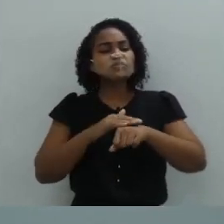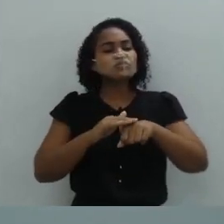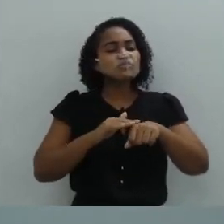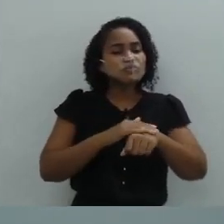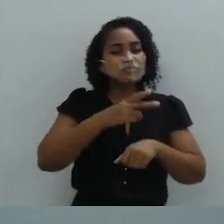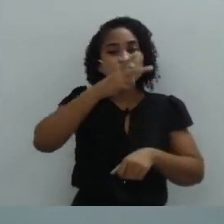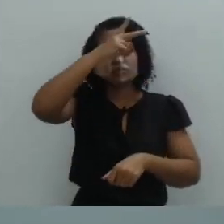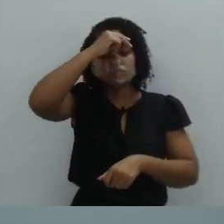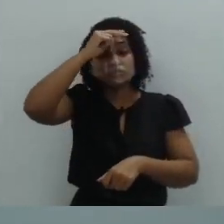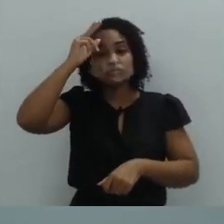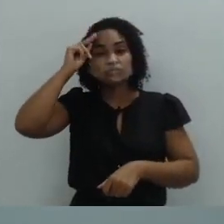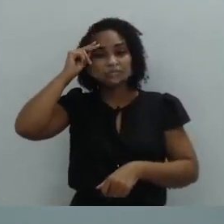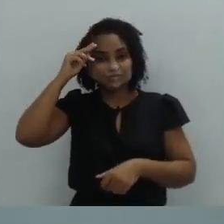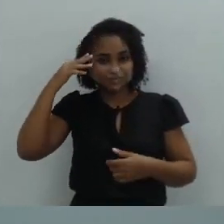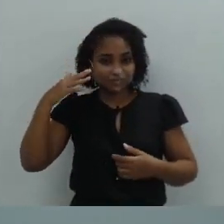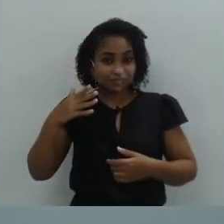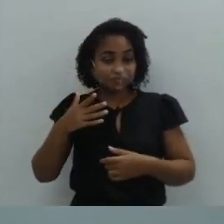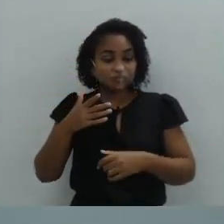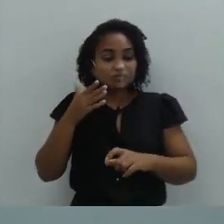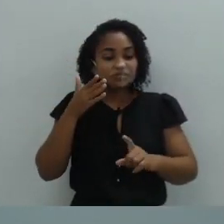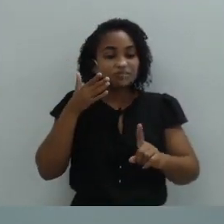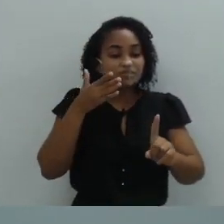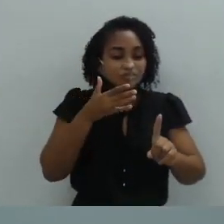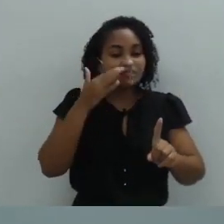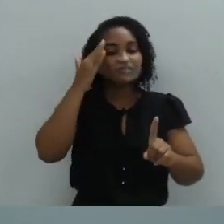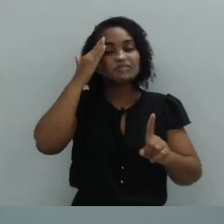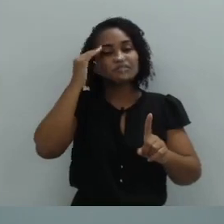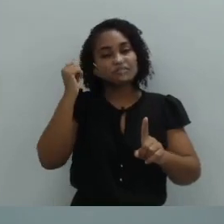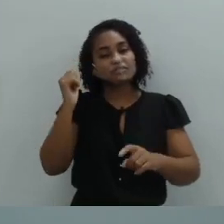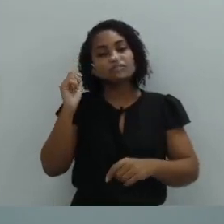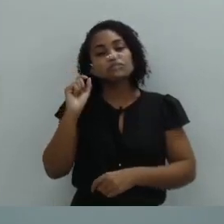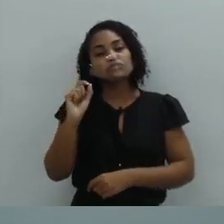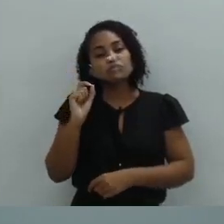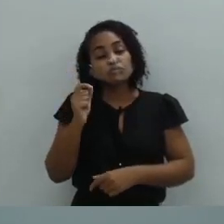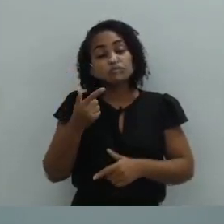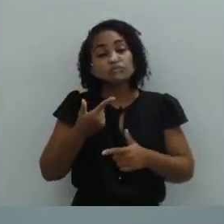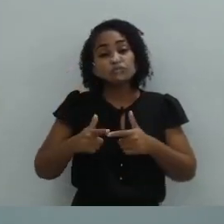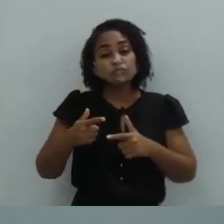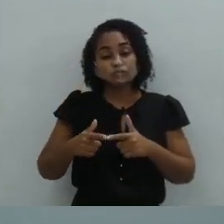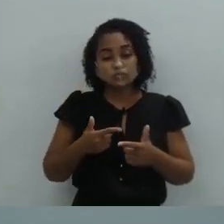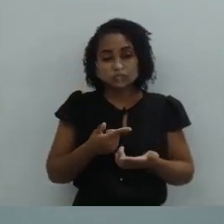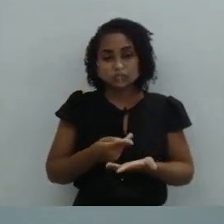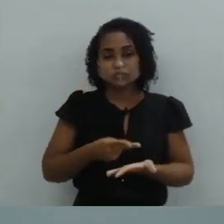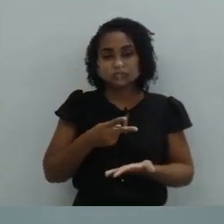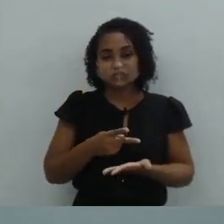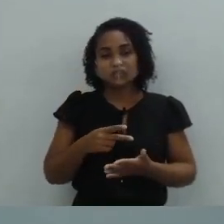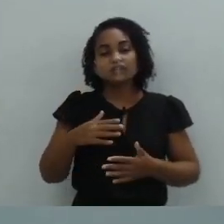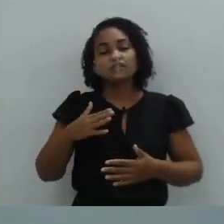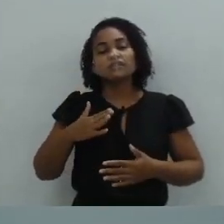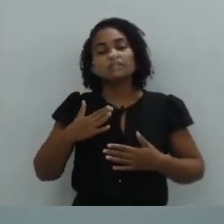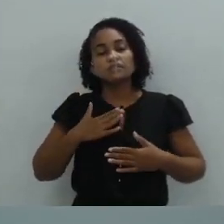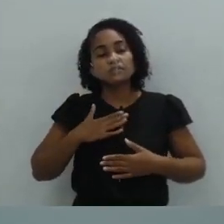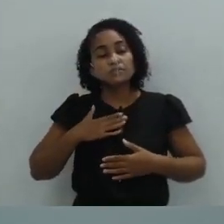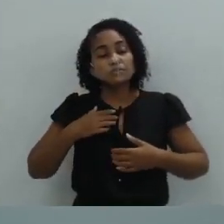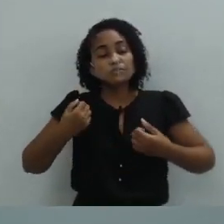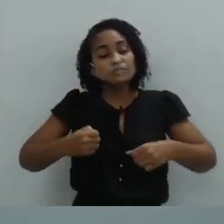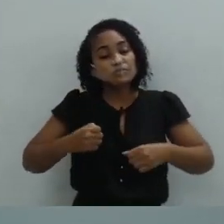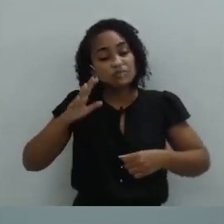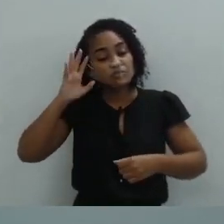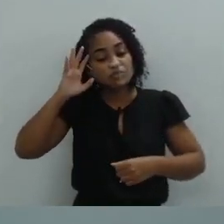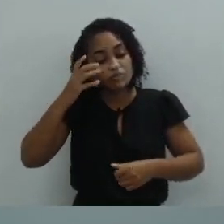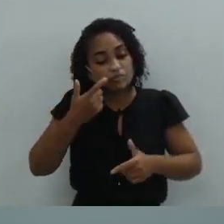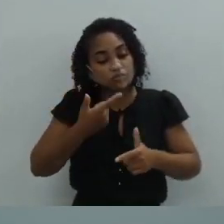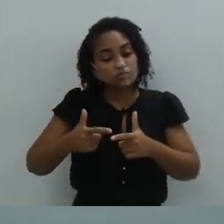Já identifiquei a quem eu vou recorrer. Eu já identifiquei também o problema. Então eu preciso solucionar o problema